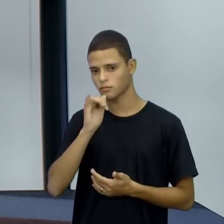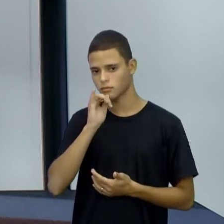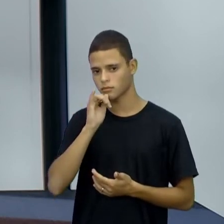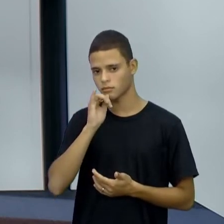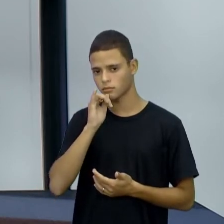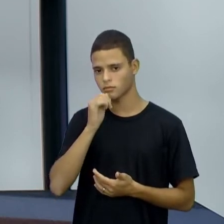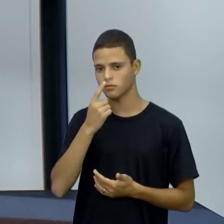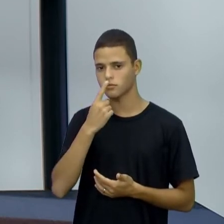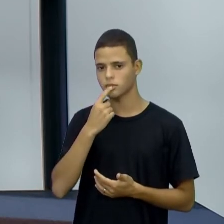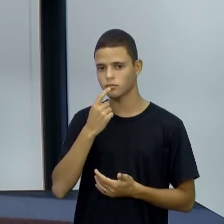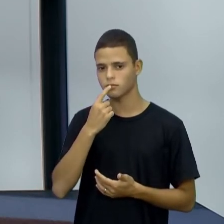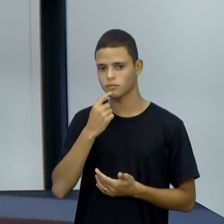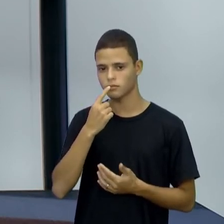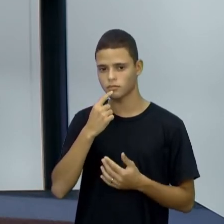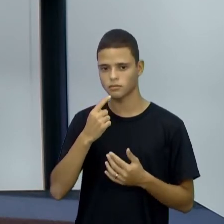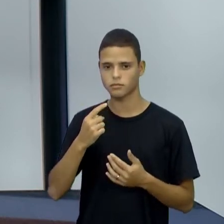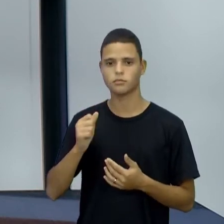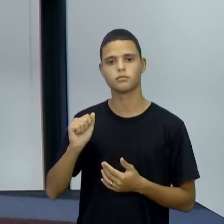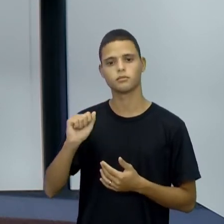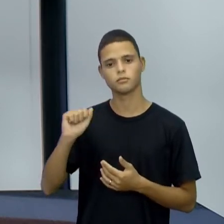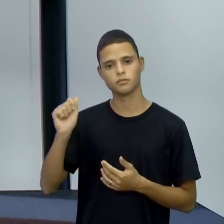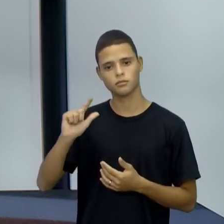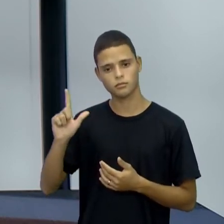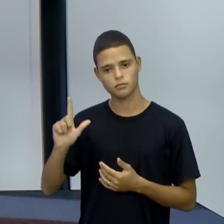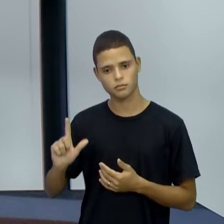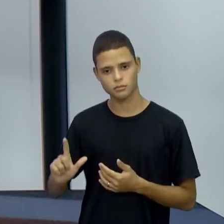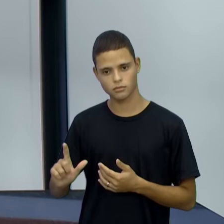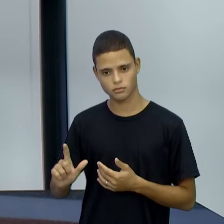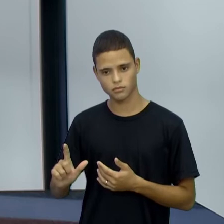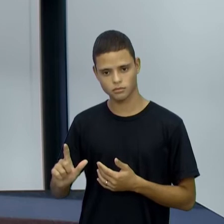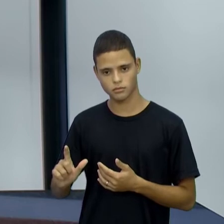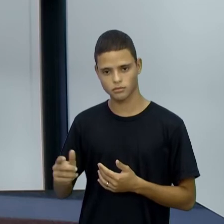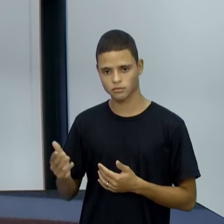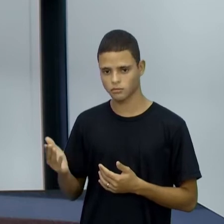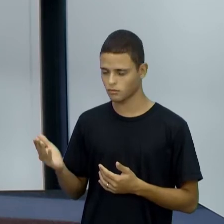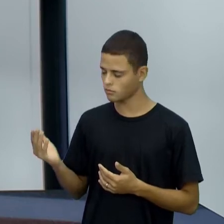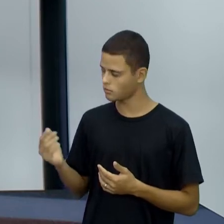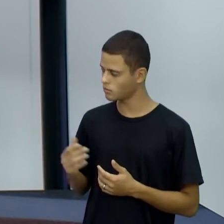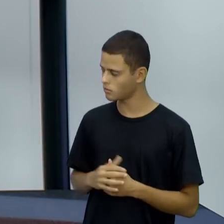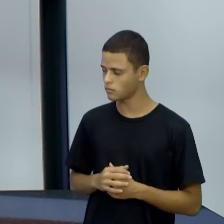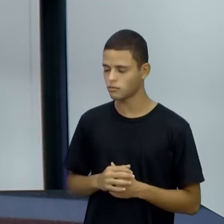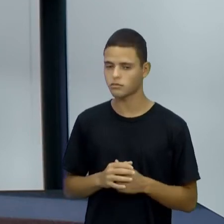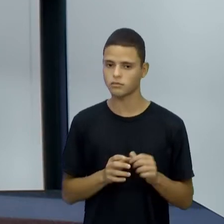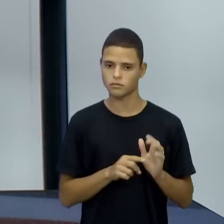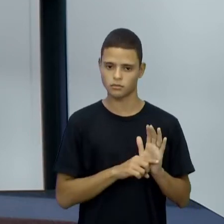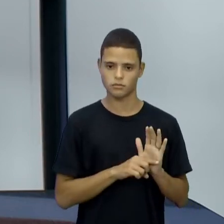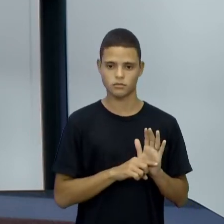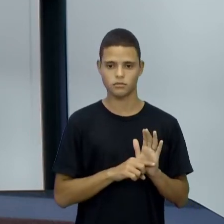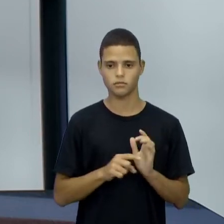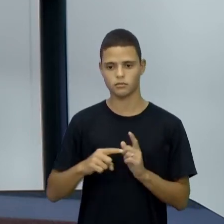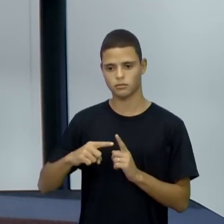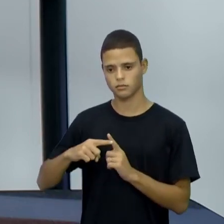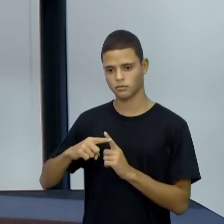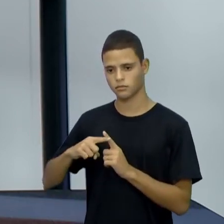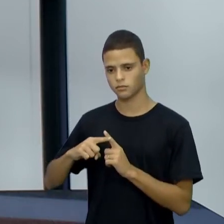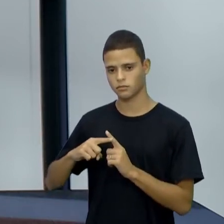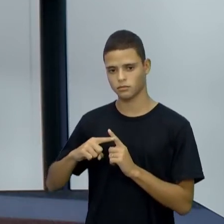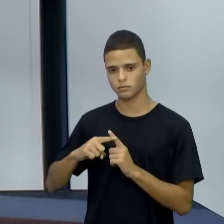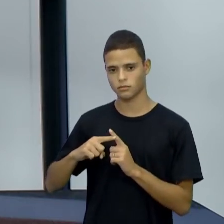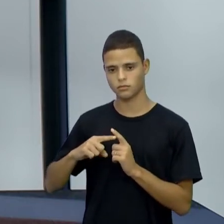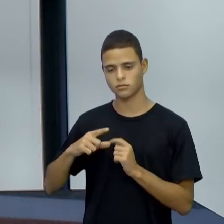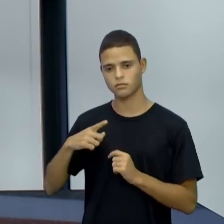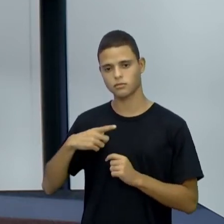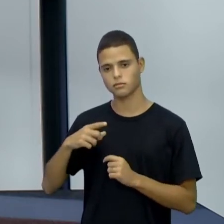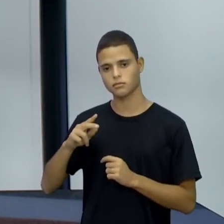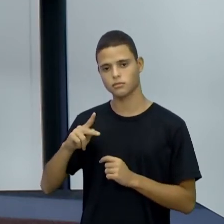barrinha vermelha com azul, né? A parte vermelha vai ser o polo norte. Então, na presença de uma